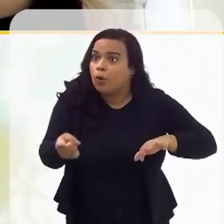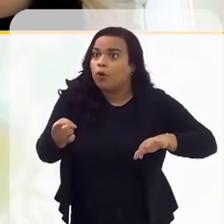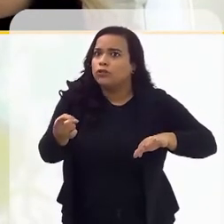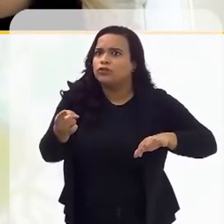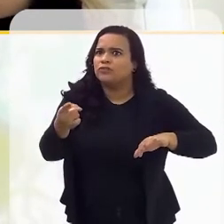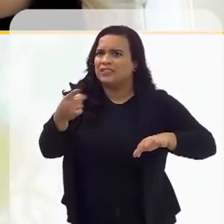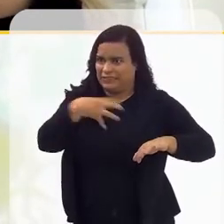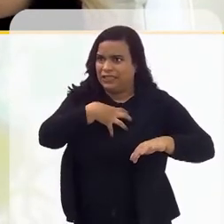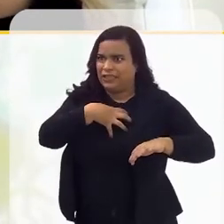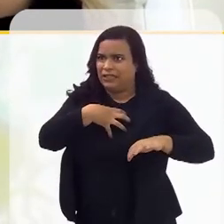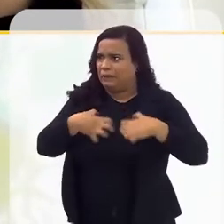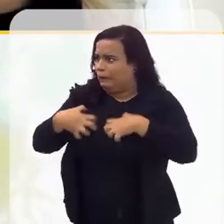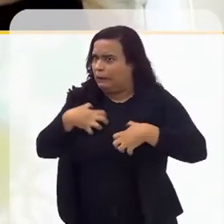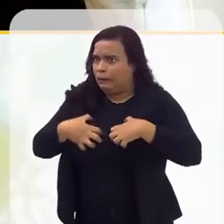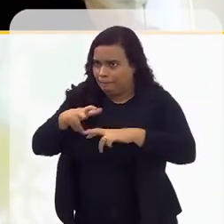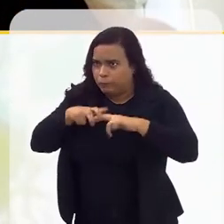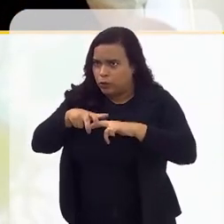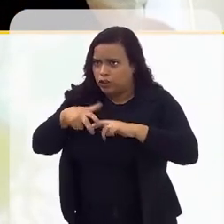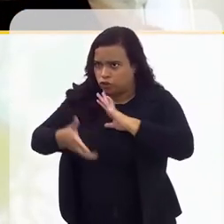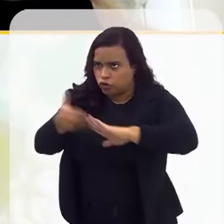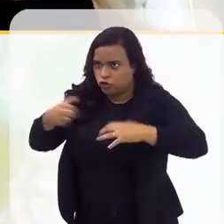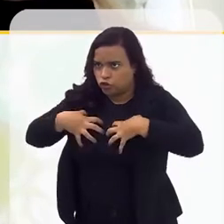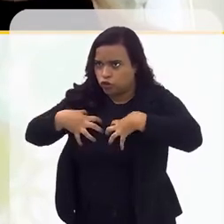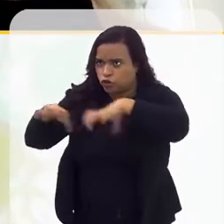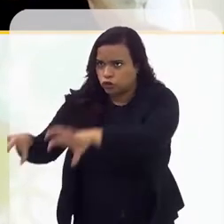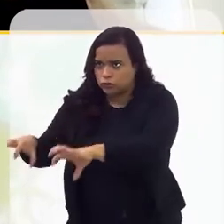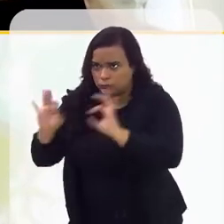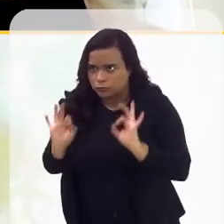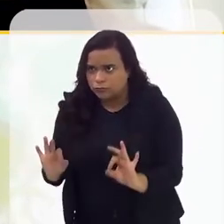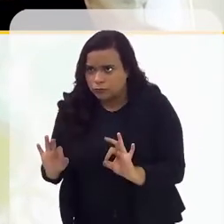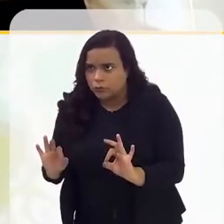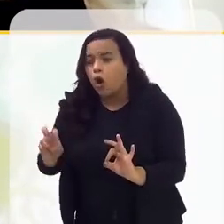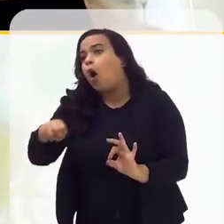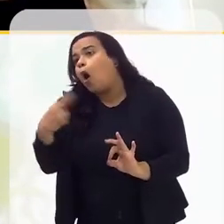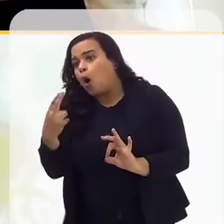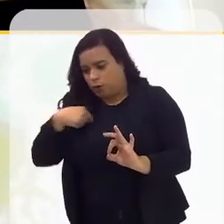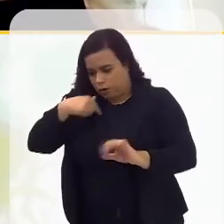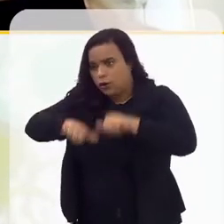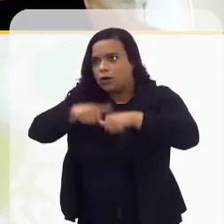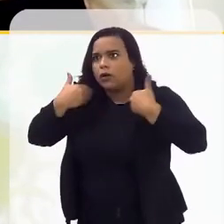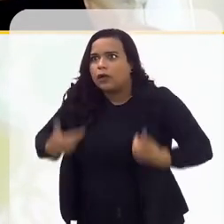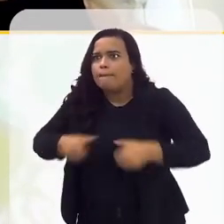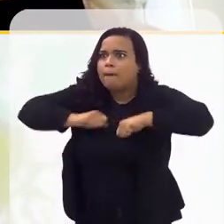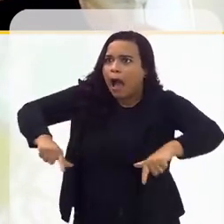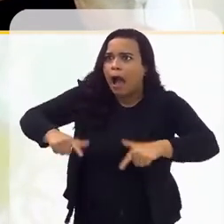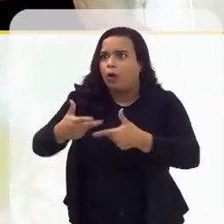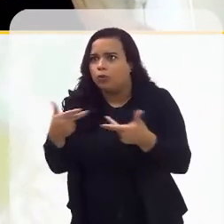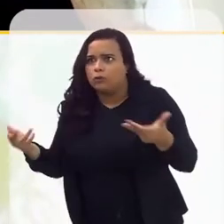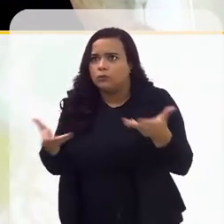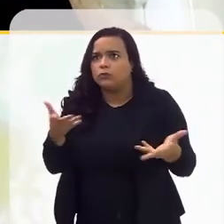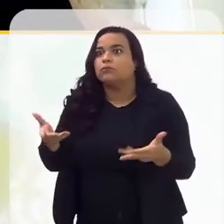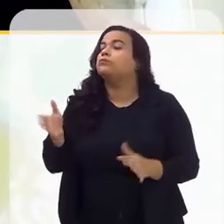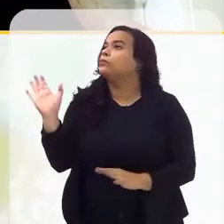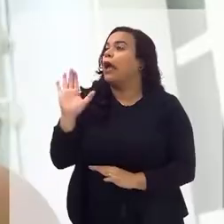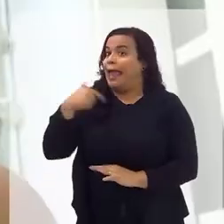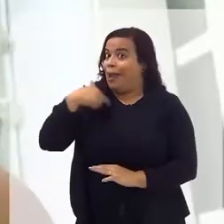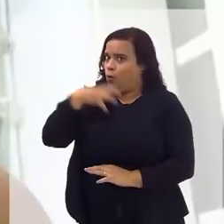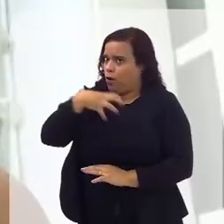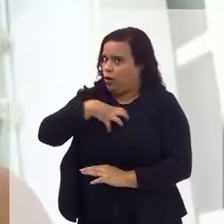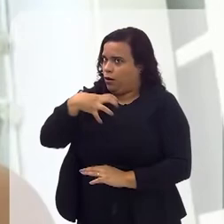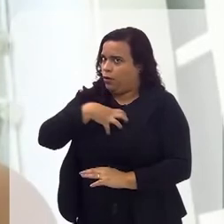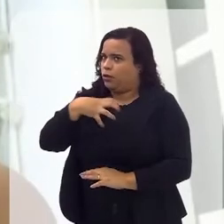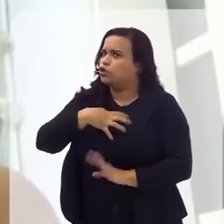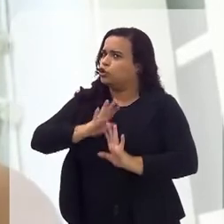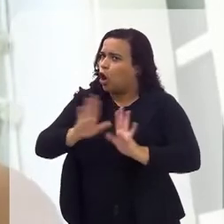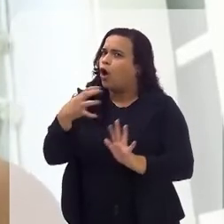fez tirar as próteses? Ou você teve alguma reação no corpo? Isso me fez